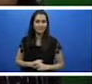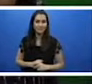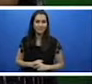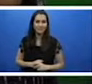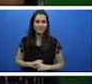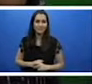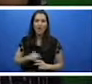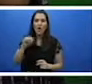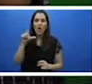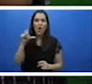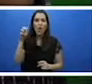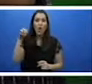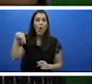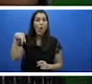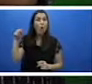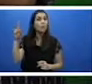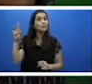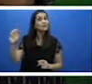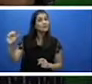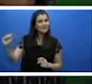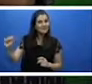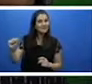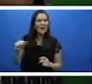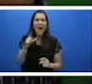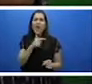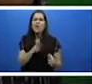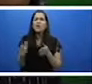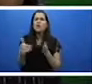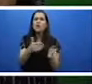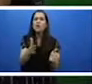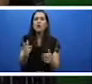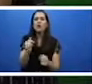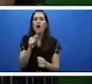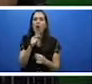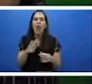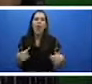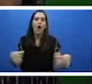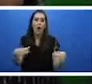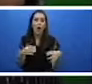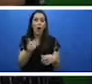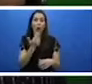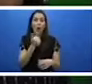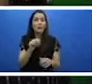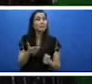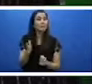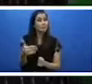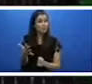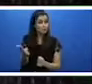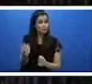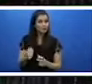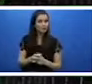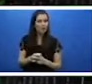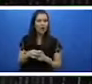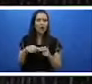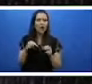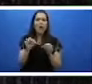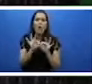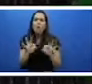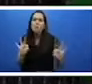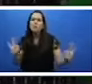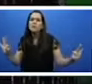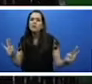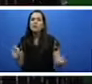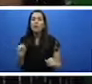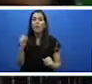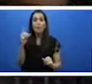Alontra? O habitat, rios e lagos. Alimento? Peixes? O comprimento, né? 1,2